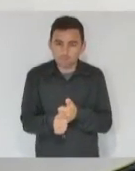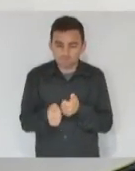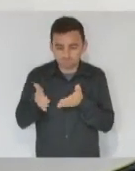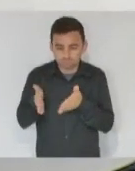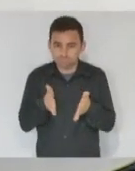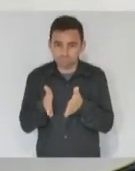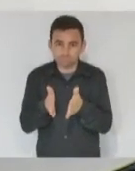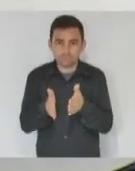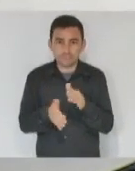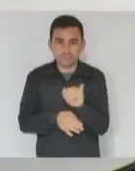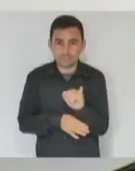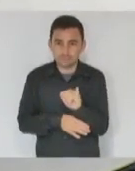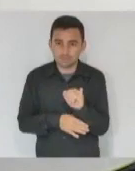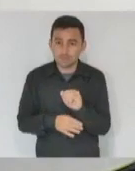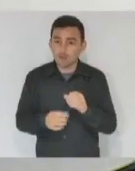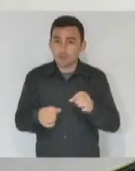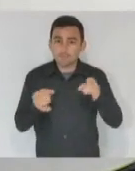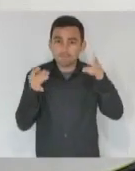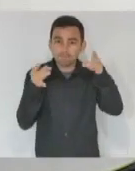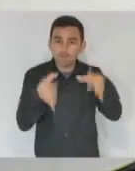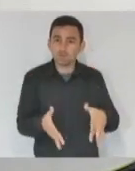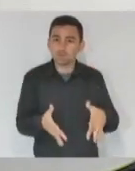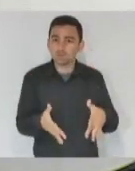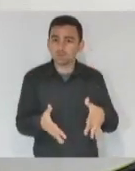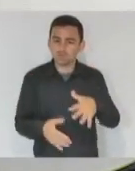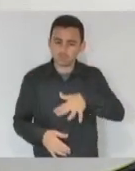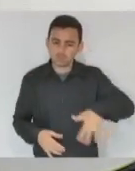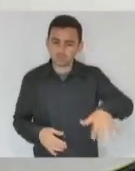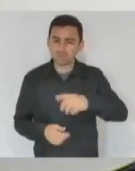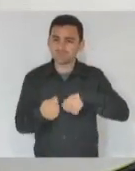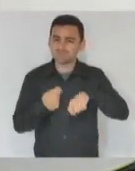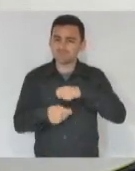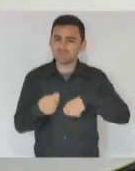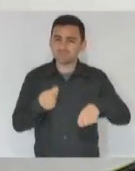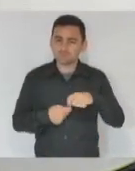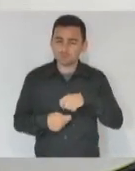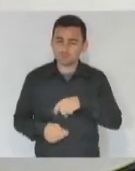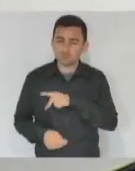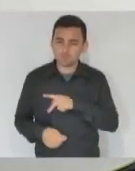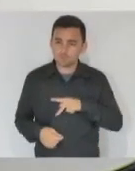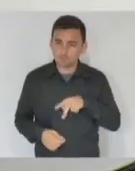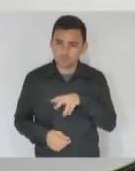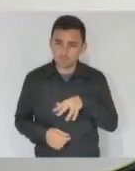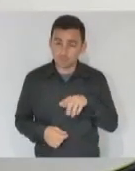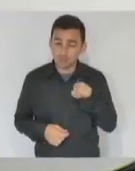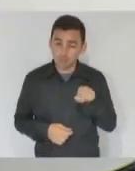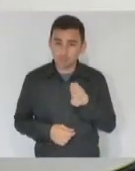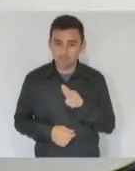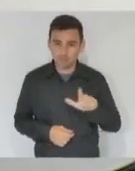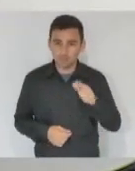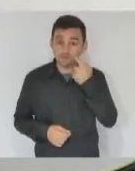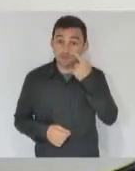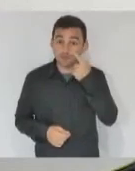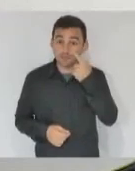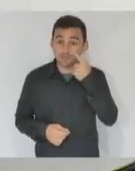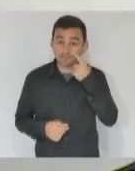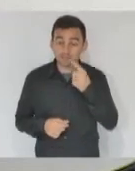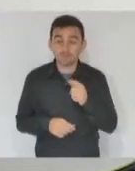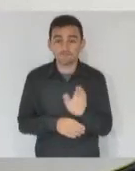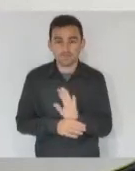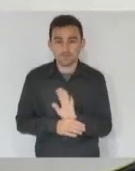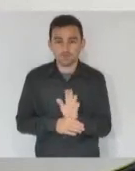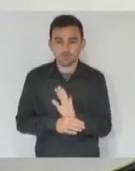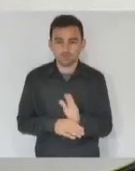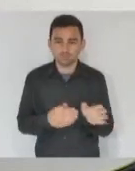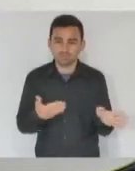está aí abandonado pela administração pública municipal de Blumenau. Coloca o vídeo, porque não